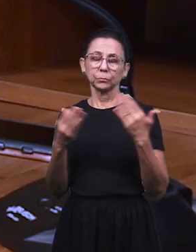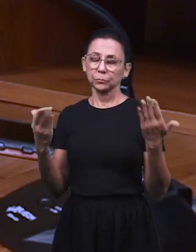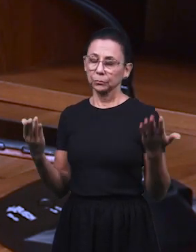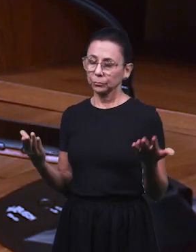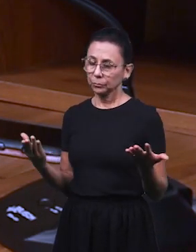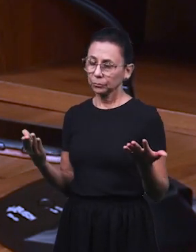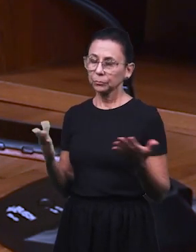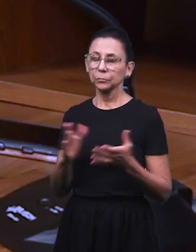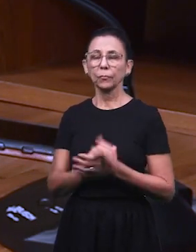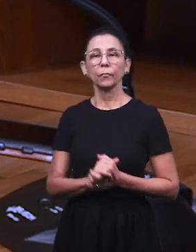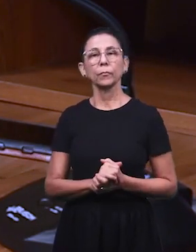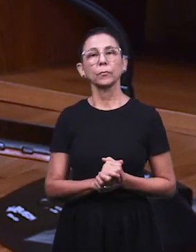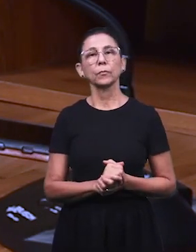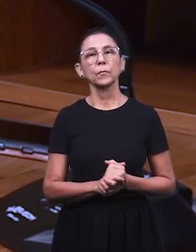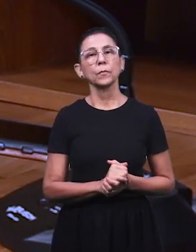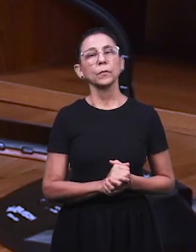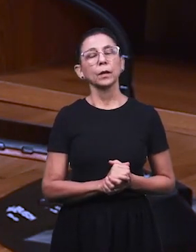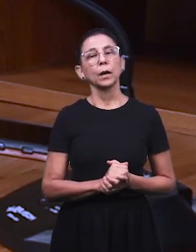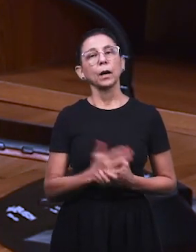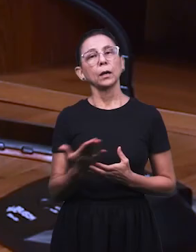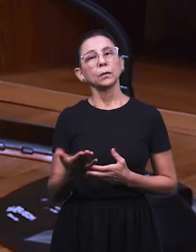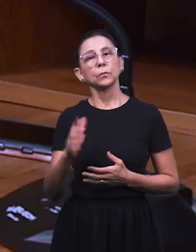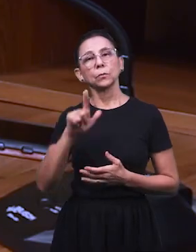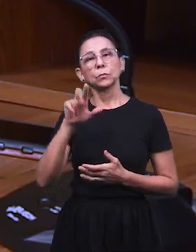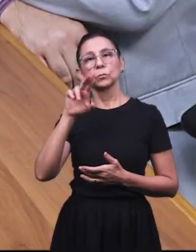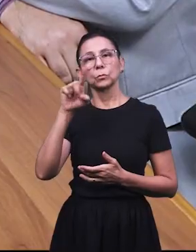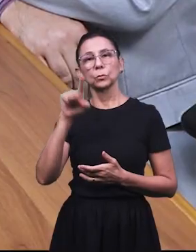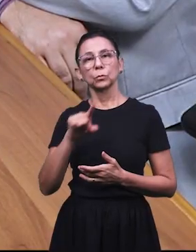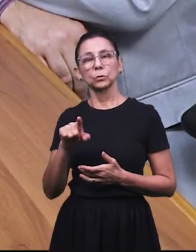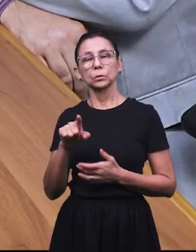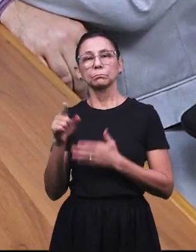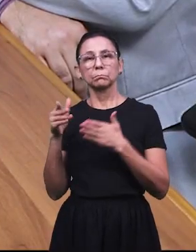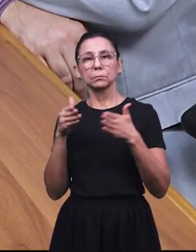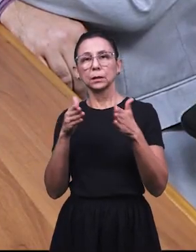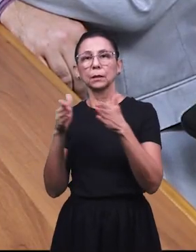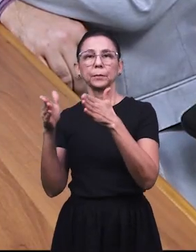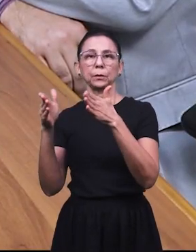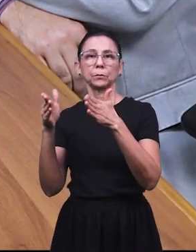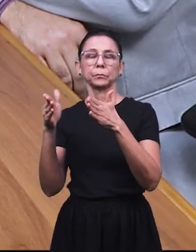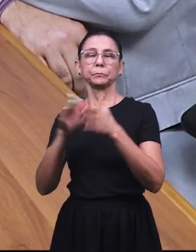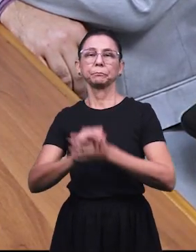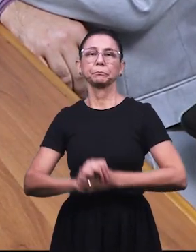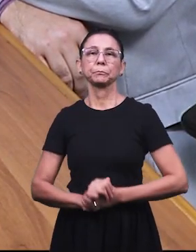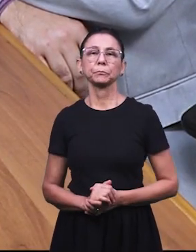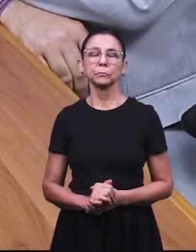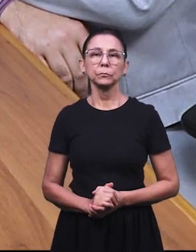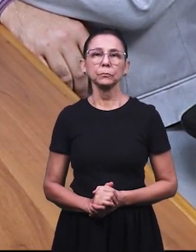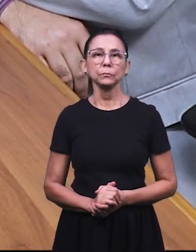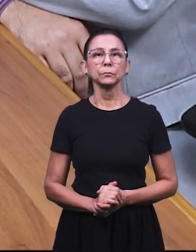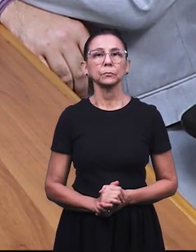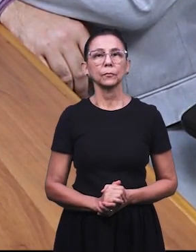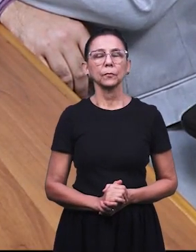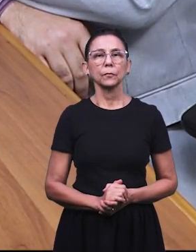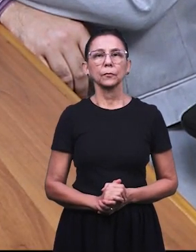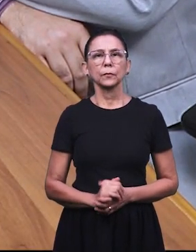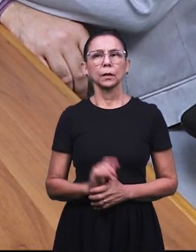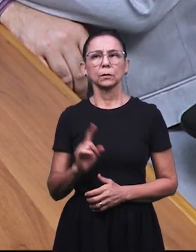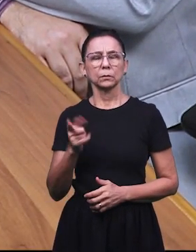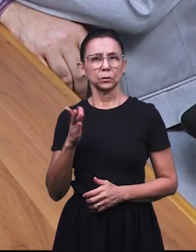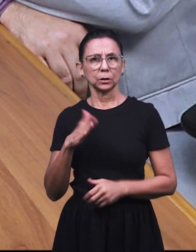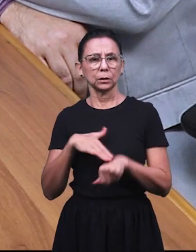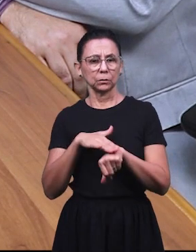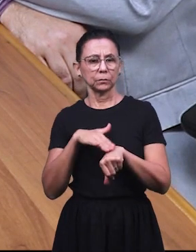infantil. E foi isso. Aí nasceu o Luz para o Meu Caminho. O Luz para o Meu Caminho. É isso aí. A gente